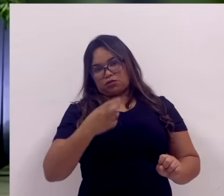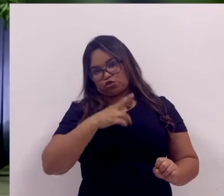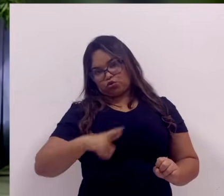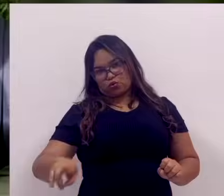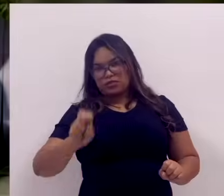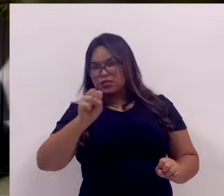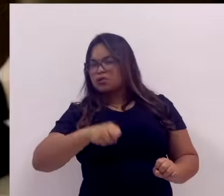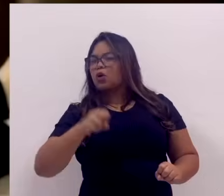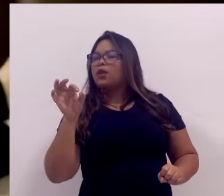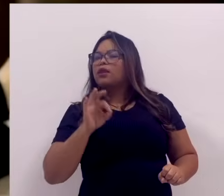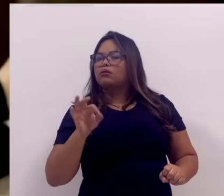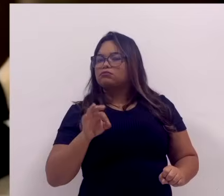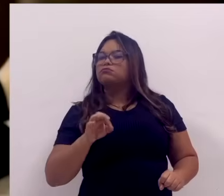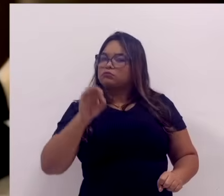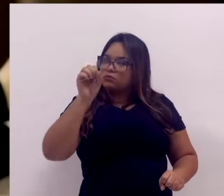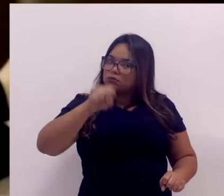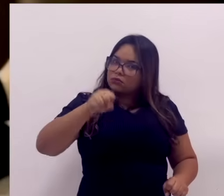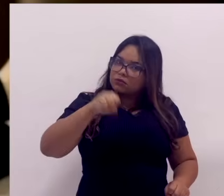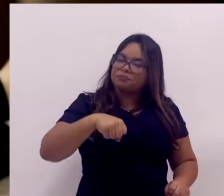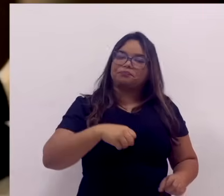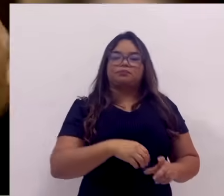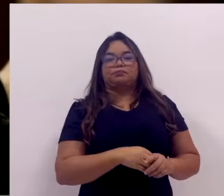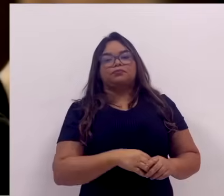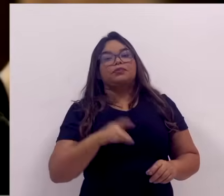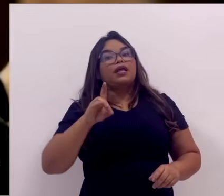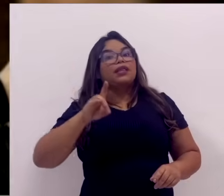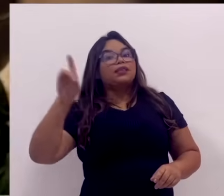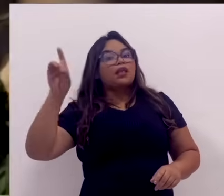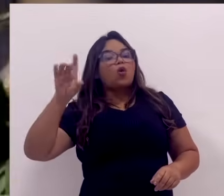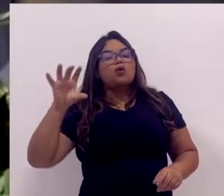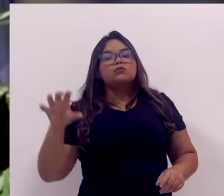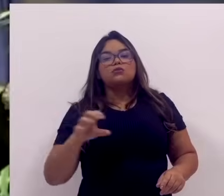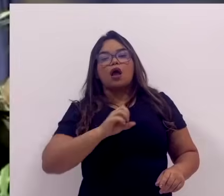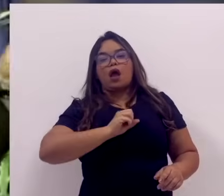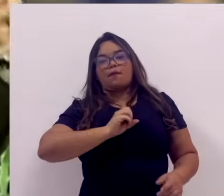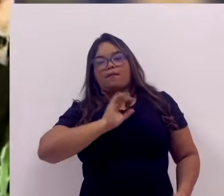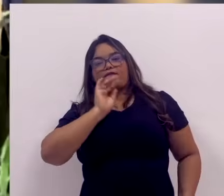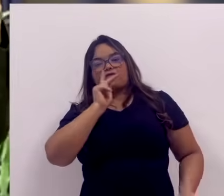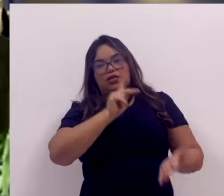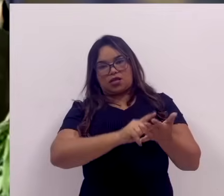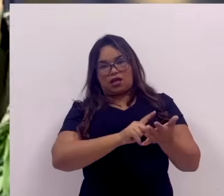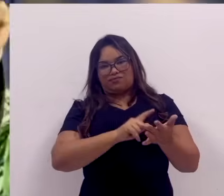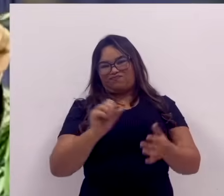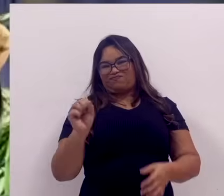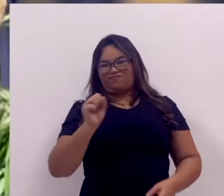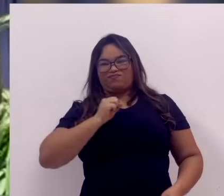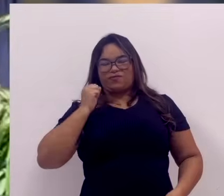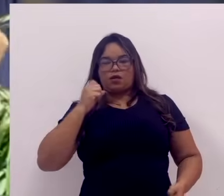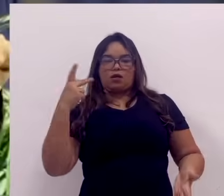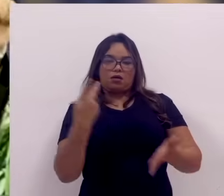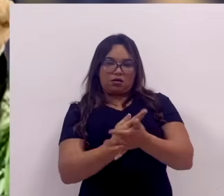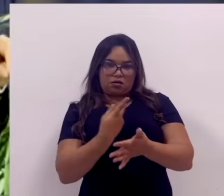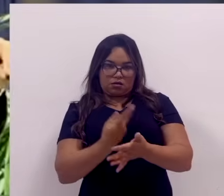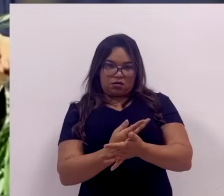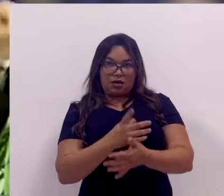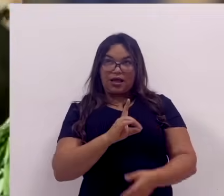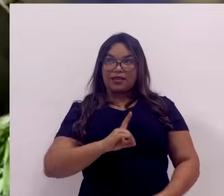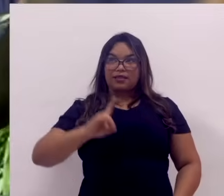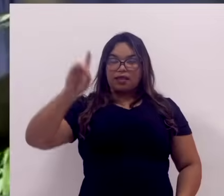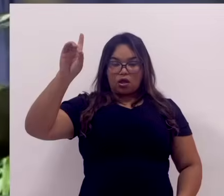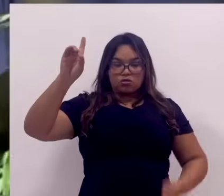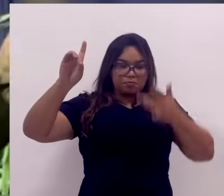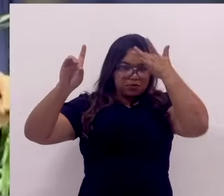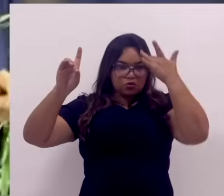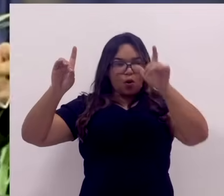Sim ou não? Sim. Ele ama a verdade e odeia o erro. Ele ama todas as pessoas apesar dos